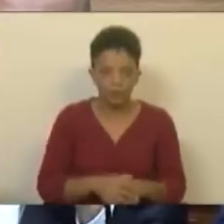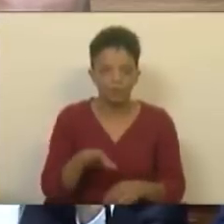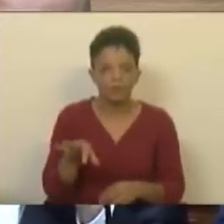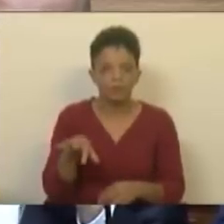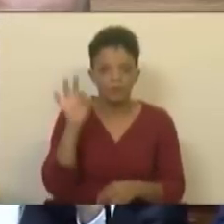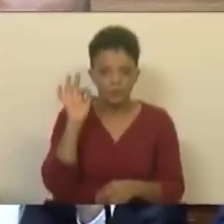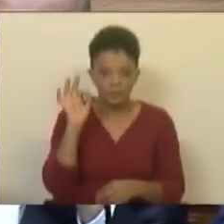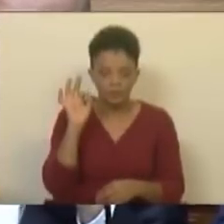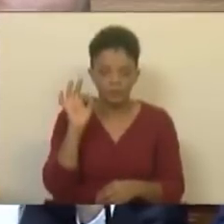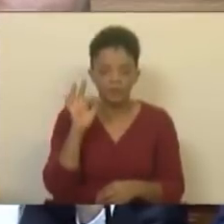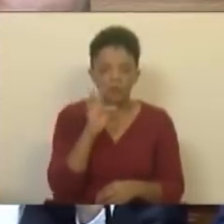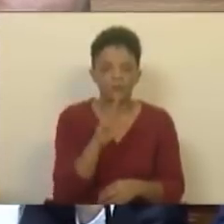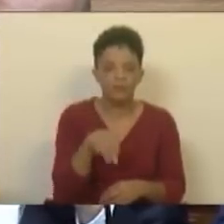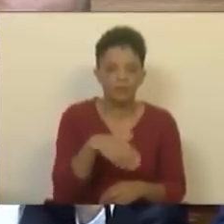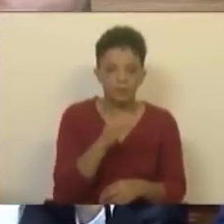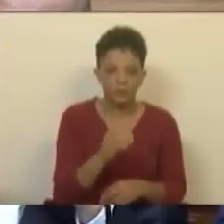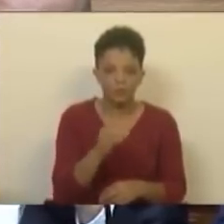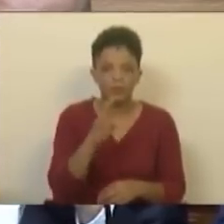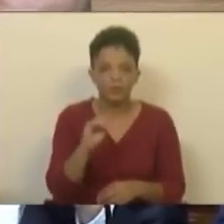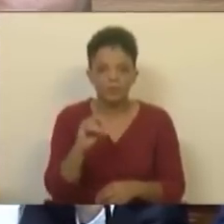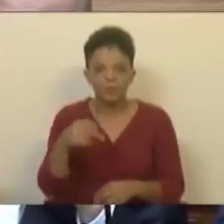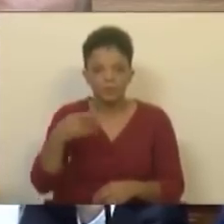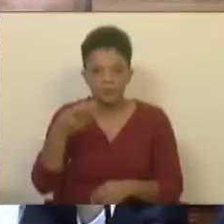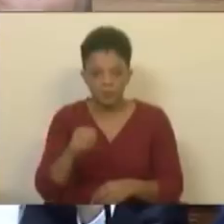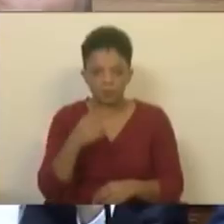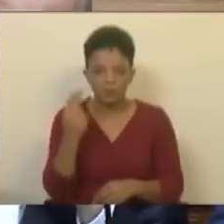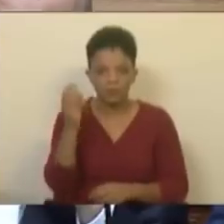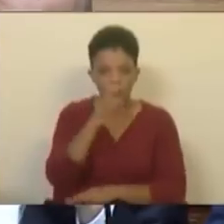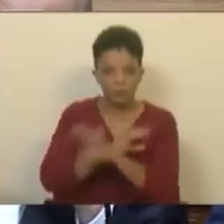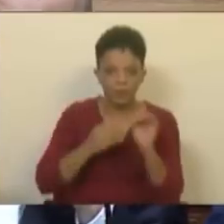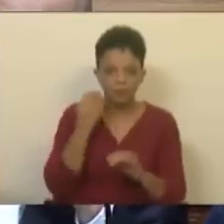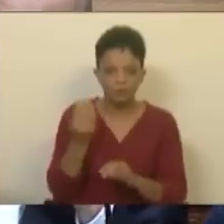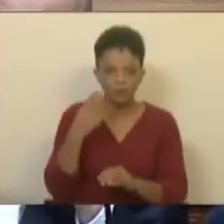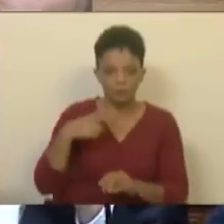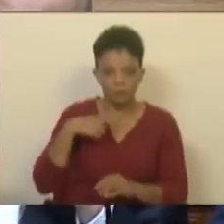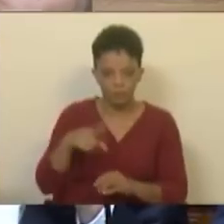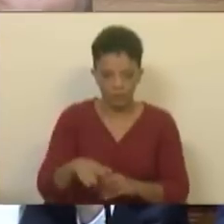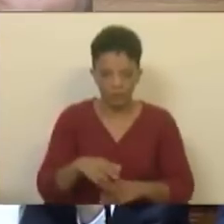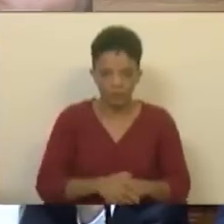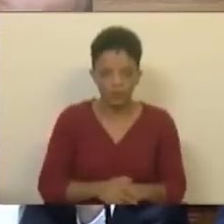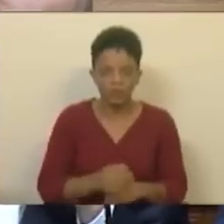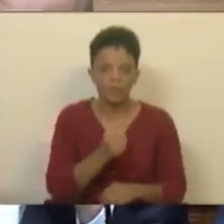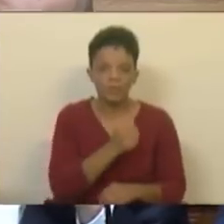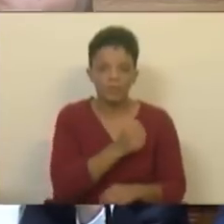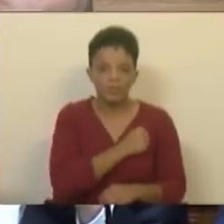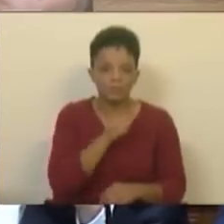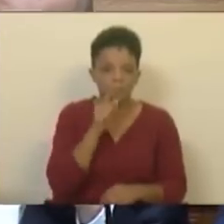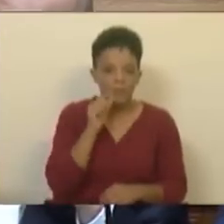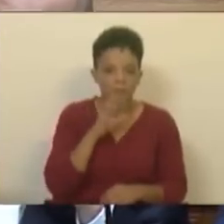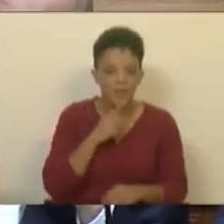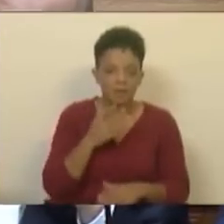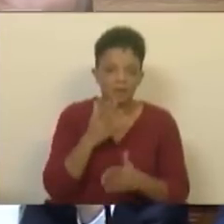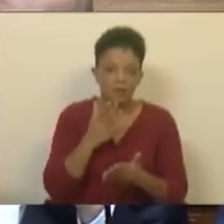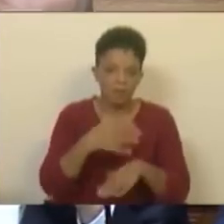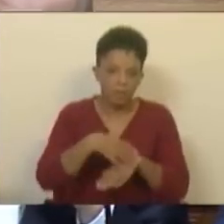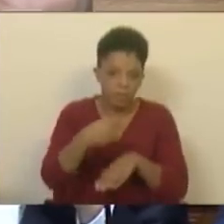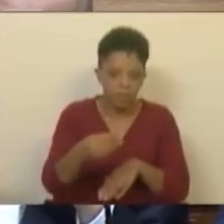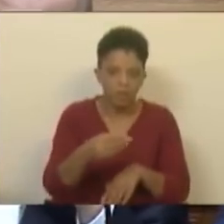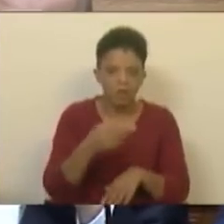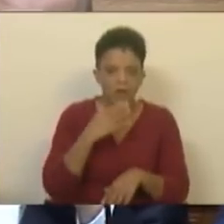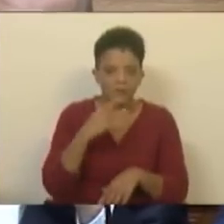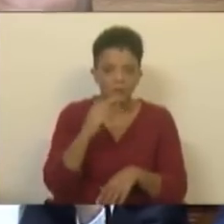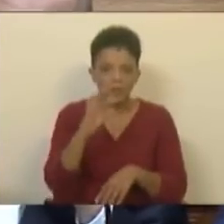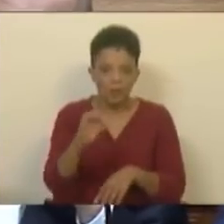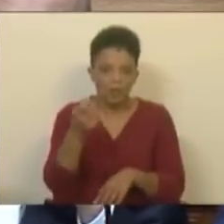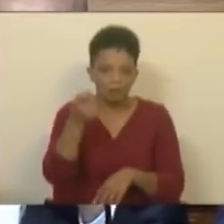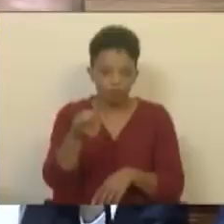fundação Francisco Manuel dos Santos na União Europeia os jovens portugueses são aqueles que saem de casa dos pais mais tarde Quais aos 34